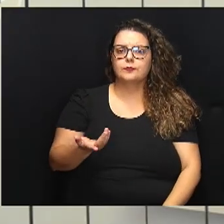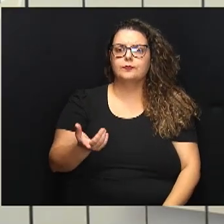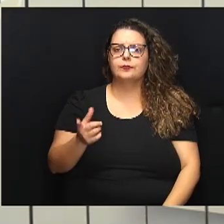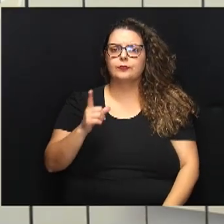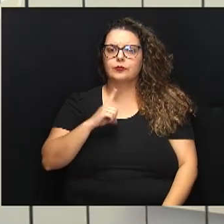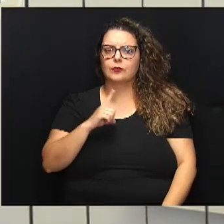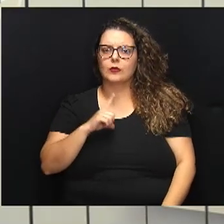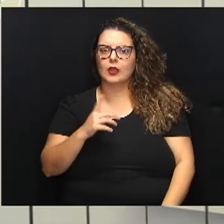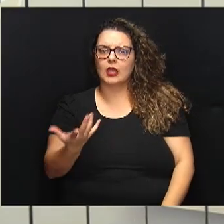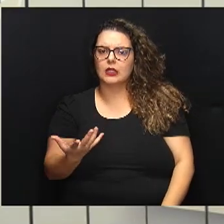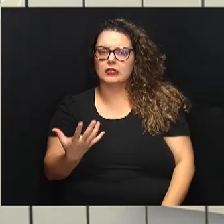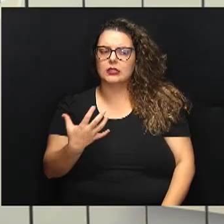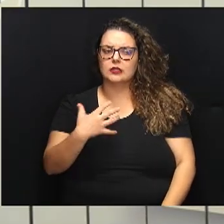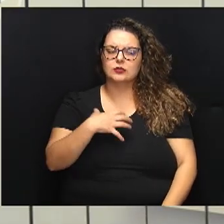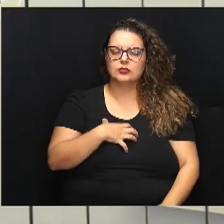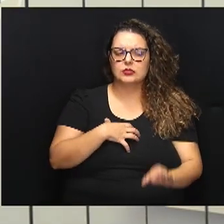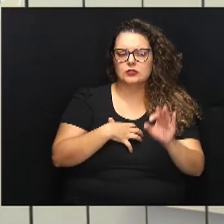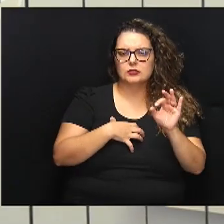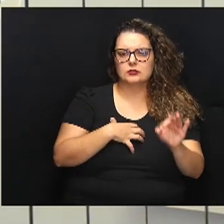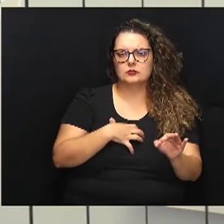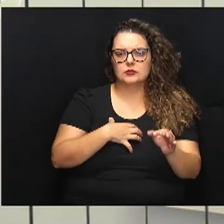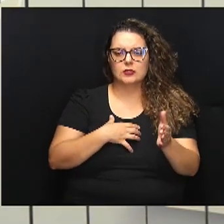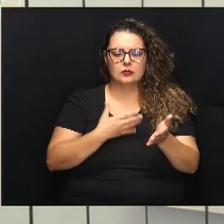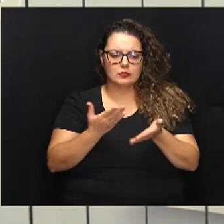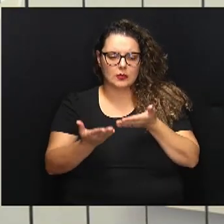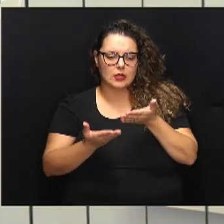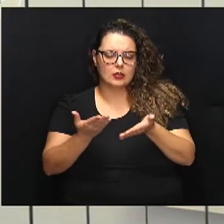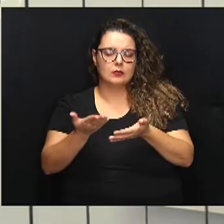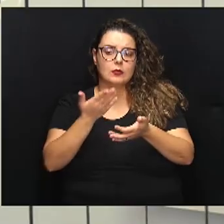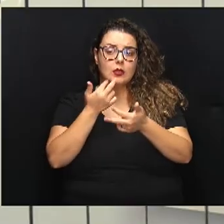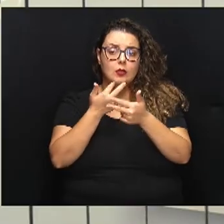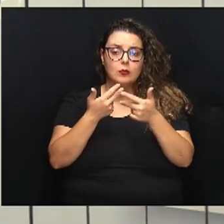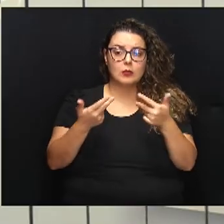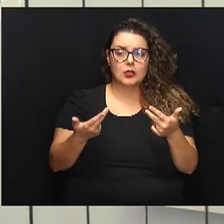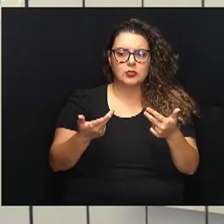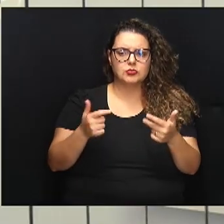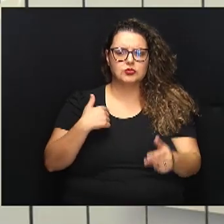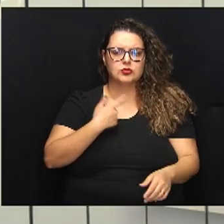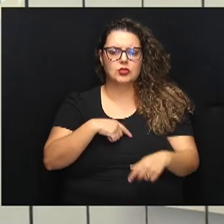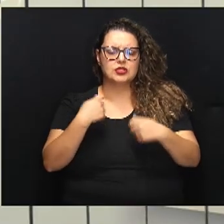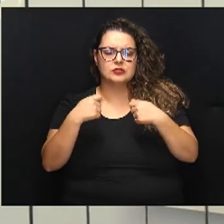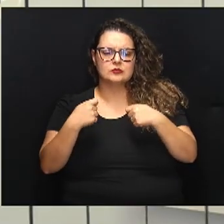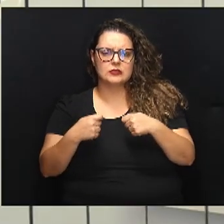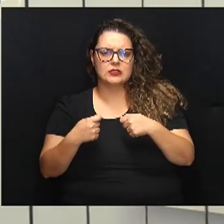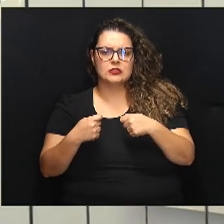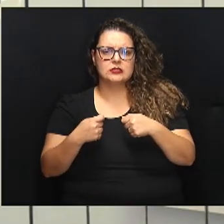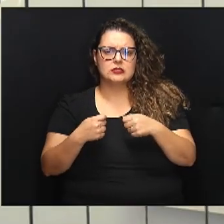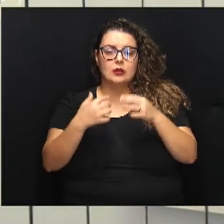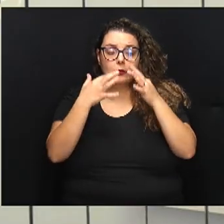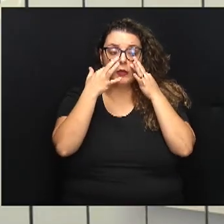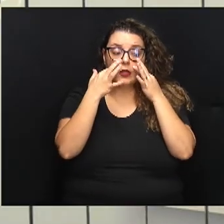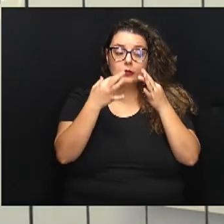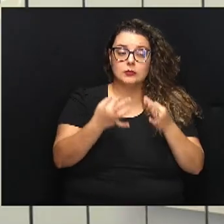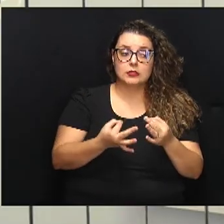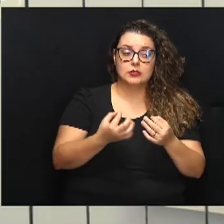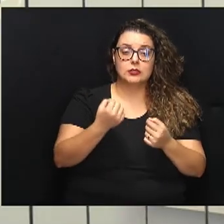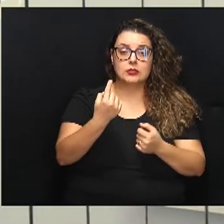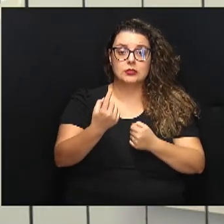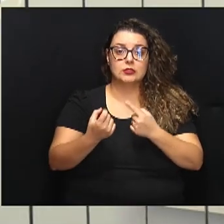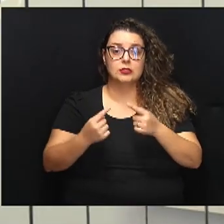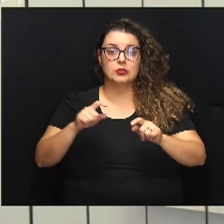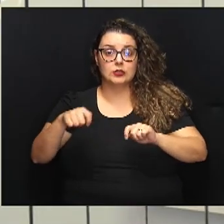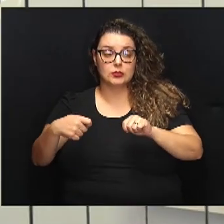uma forma correta de nós lidarmos com a comida e nós precisamos prestar atenção em alguns